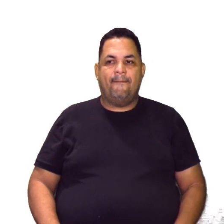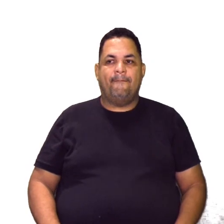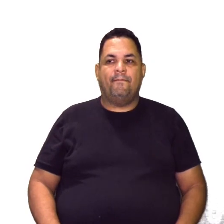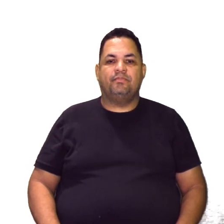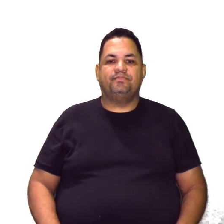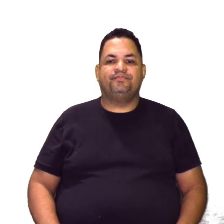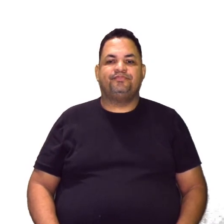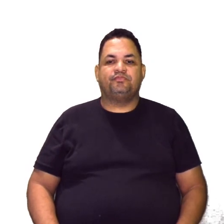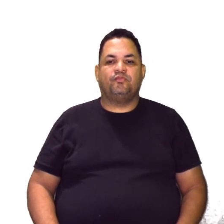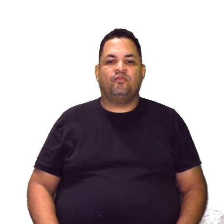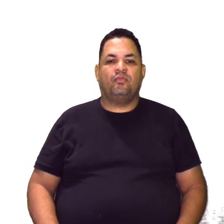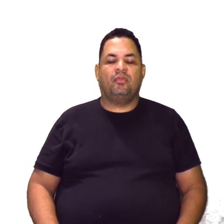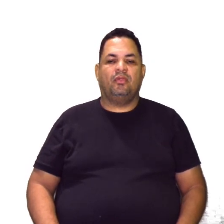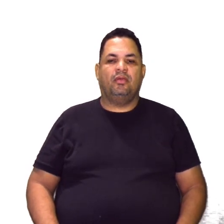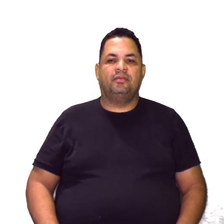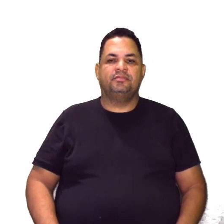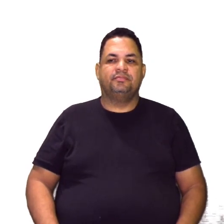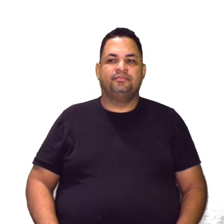isso,